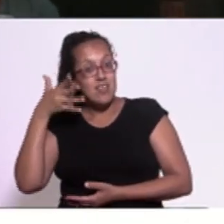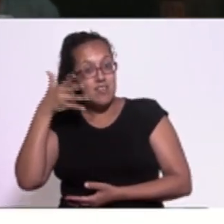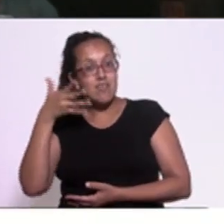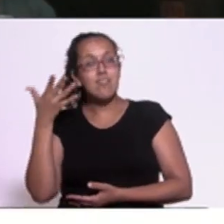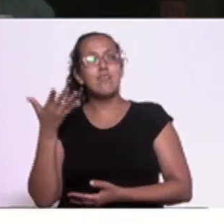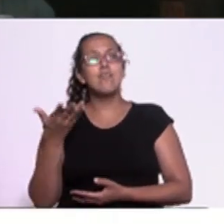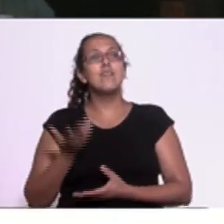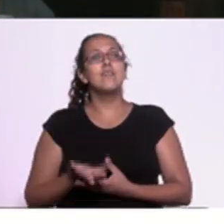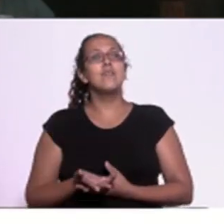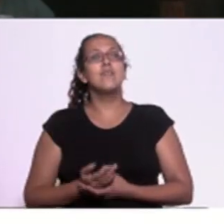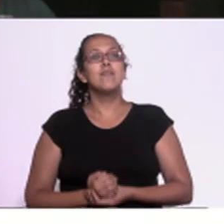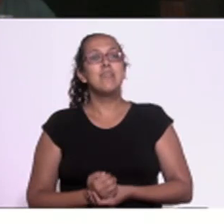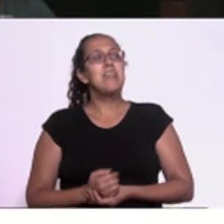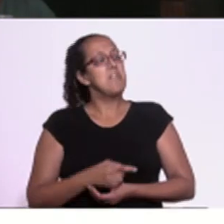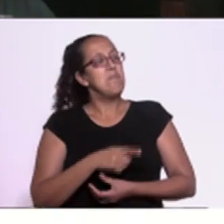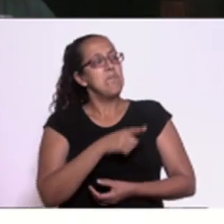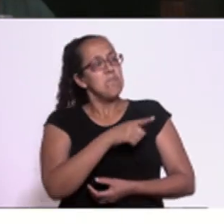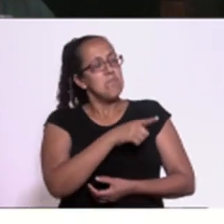de pronto